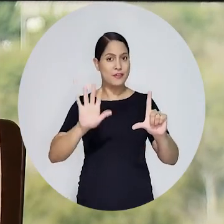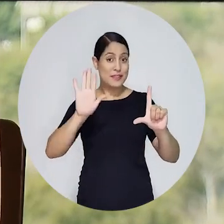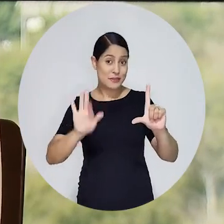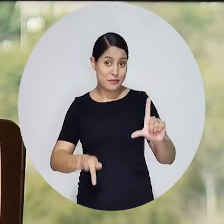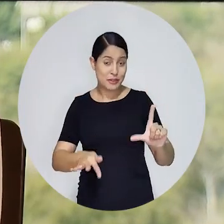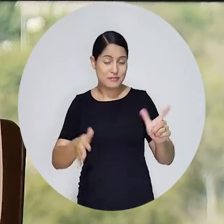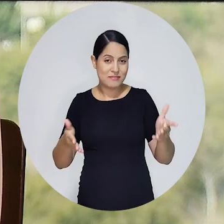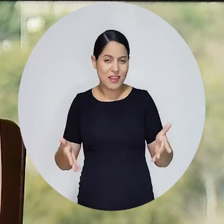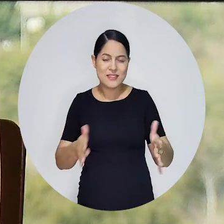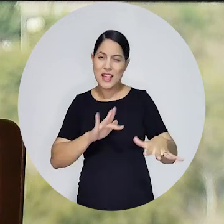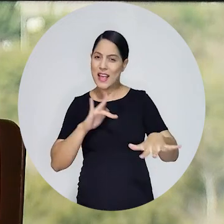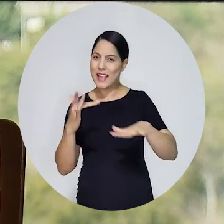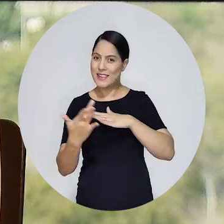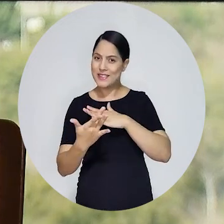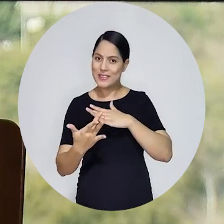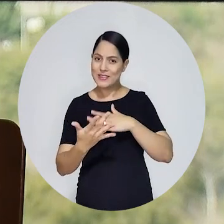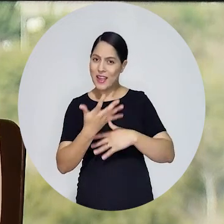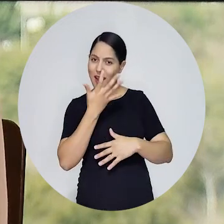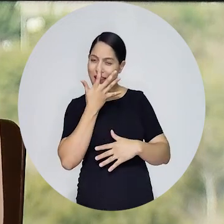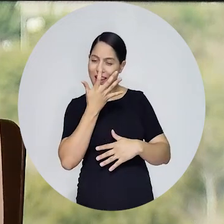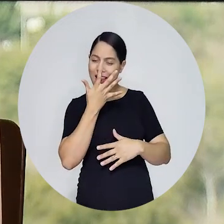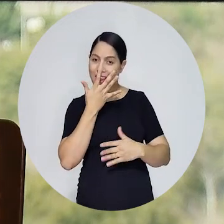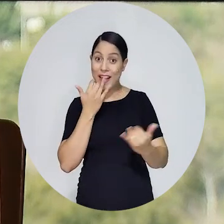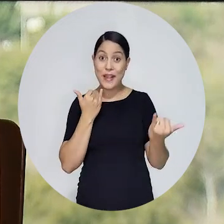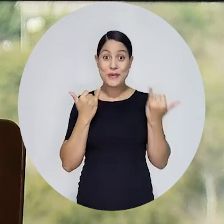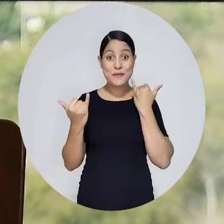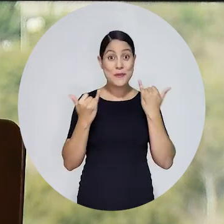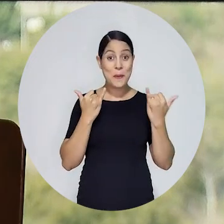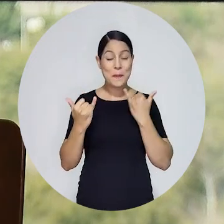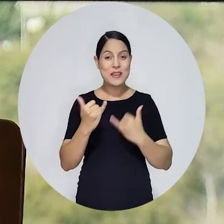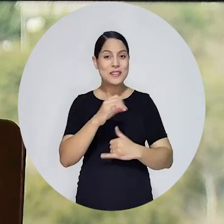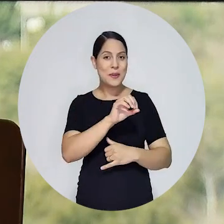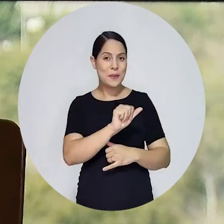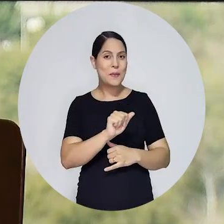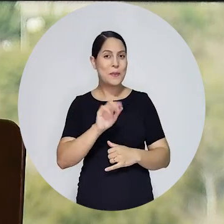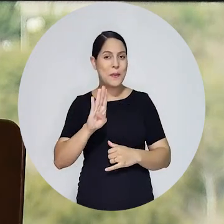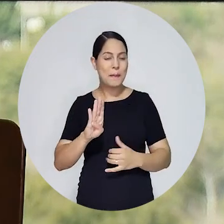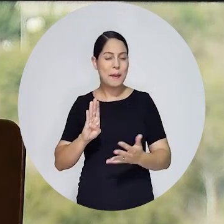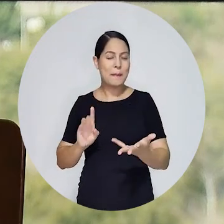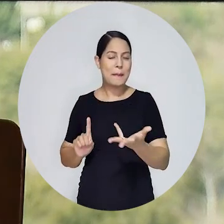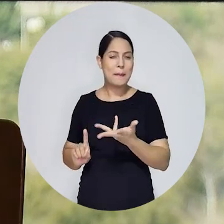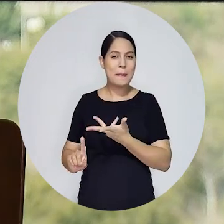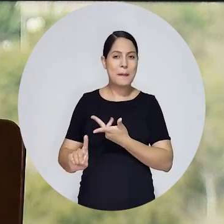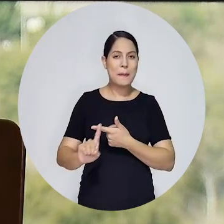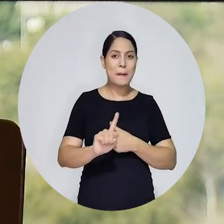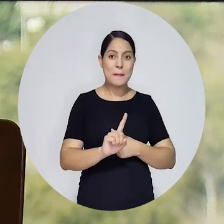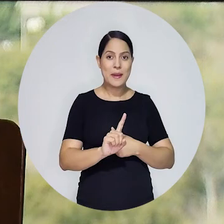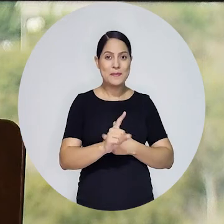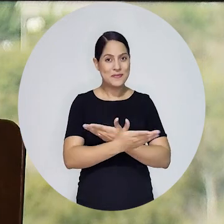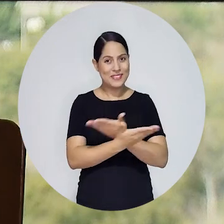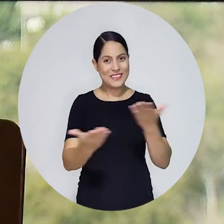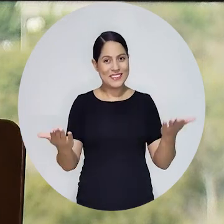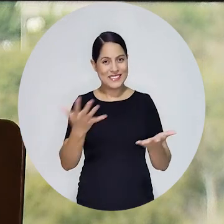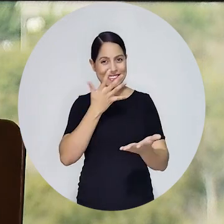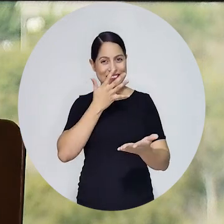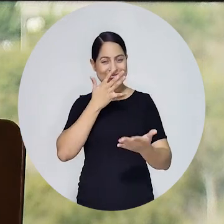aqui. Acompanhe as nossas redes sociais e fique por dentro das informações da Ordem dos Advogados do Brasil.